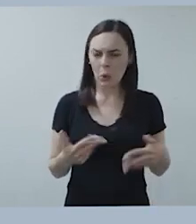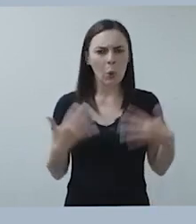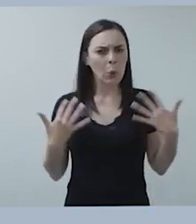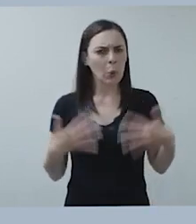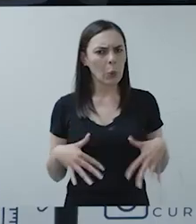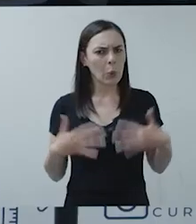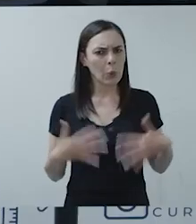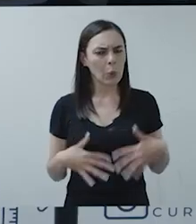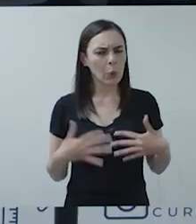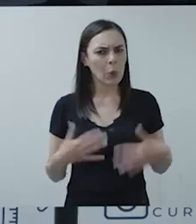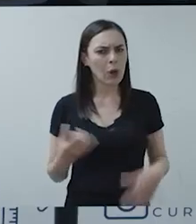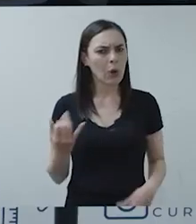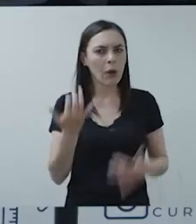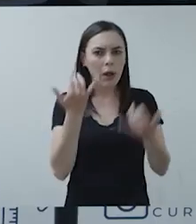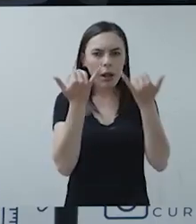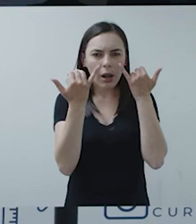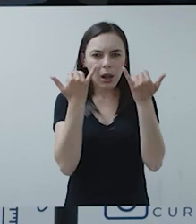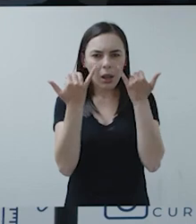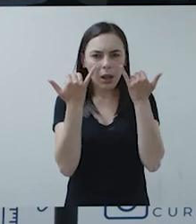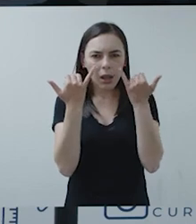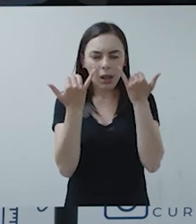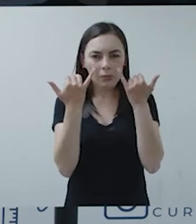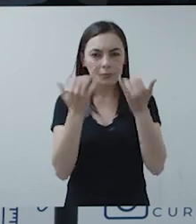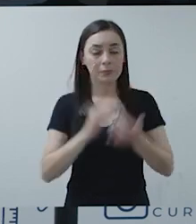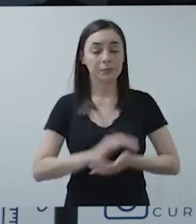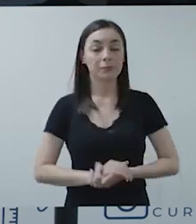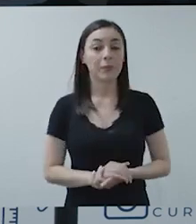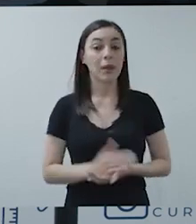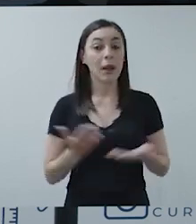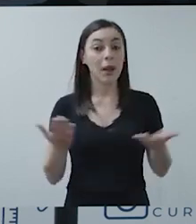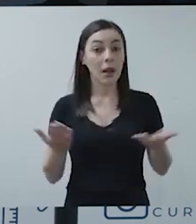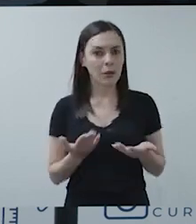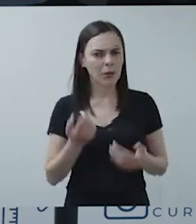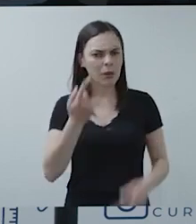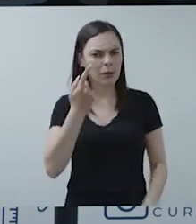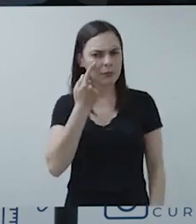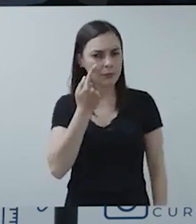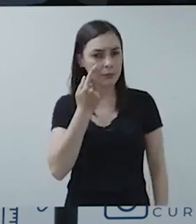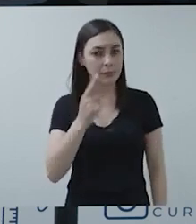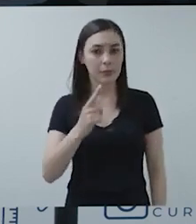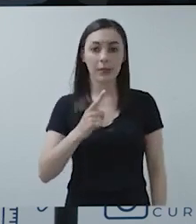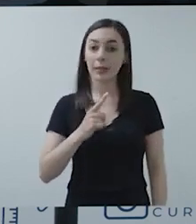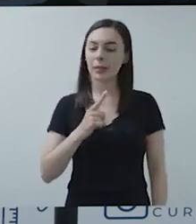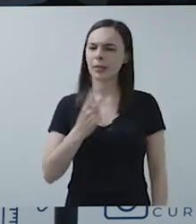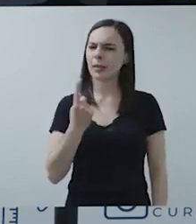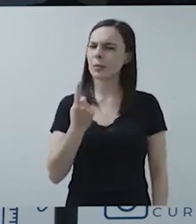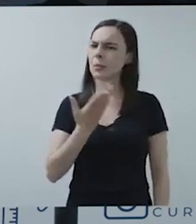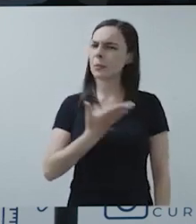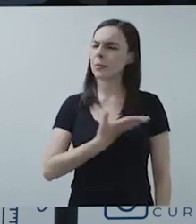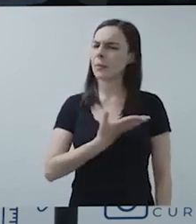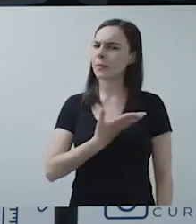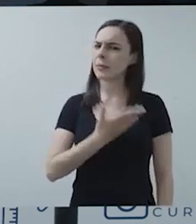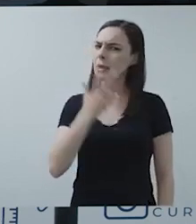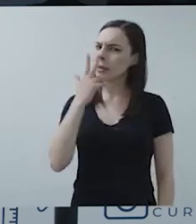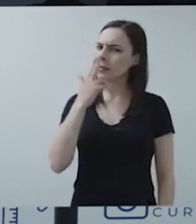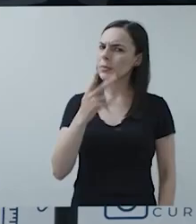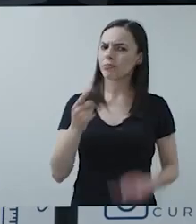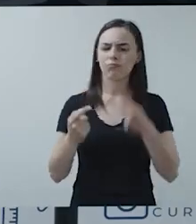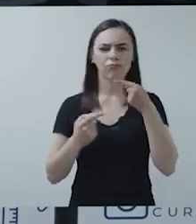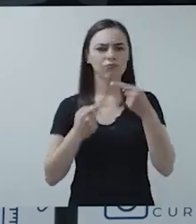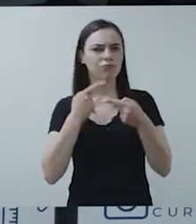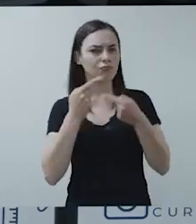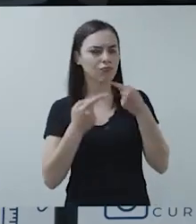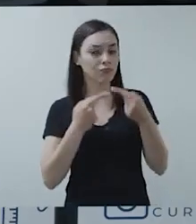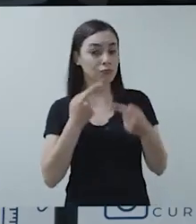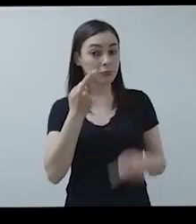Nossa, quantas informações! Vamos ver aqui que tem uma amiga que está precisando de ajuda.